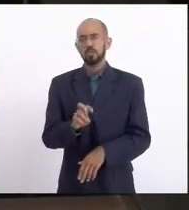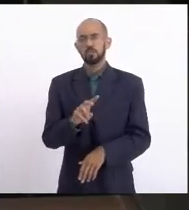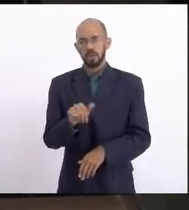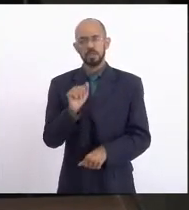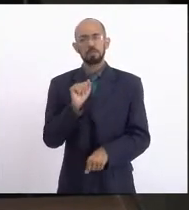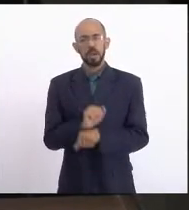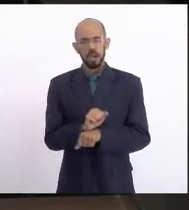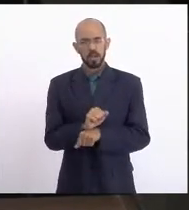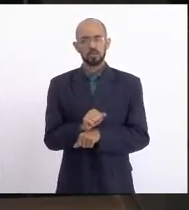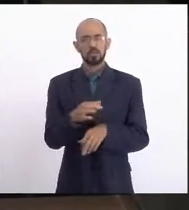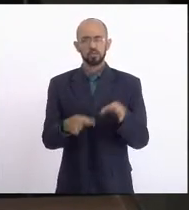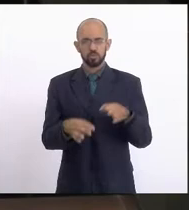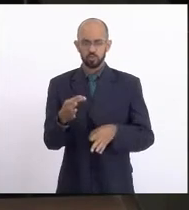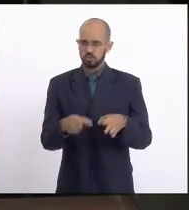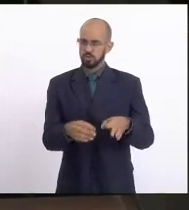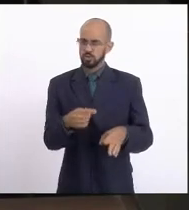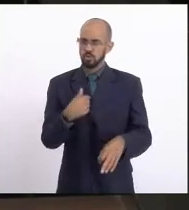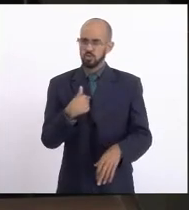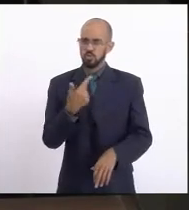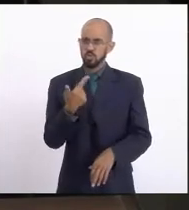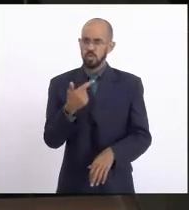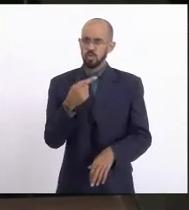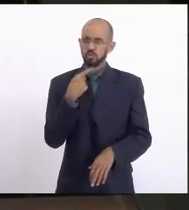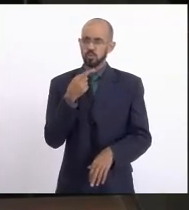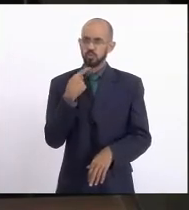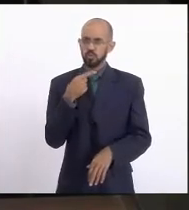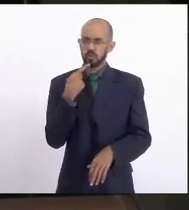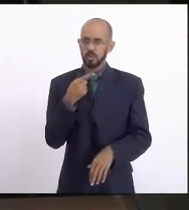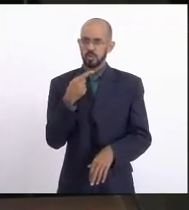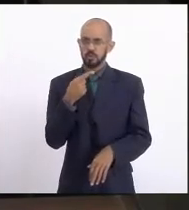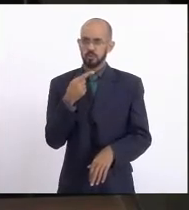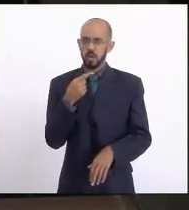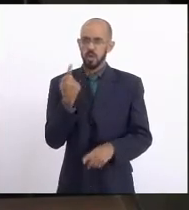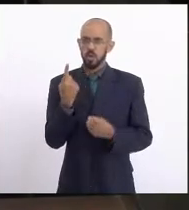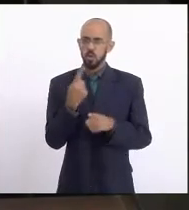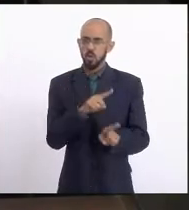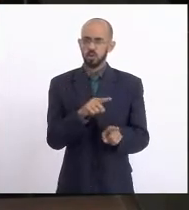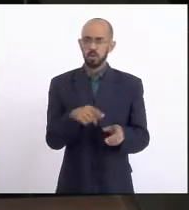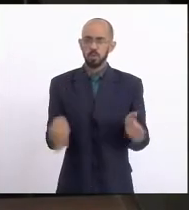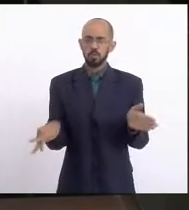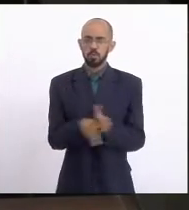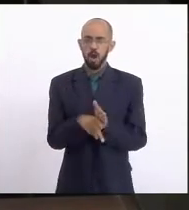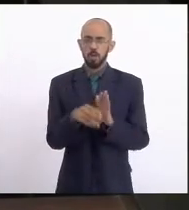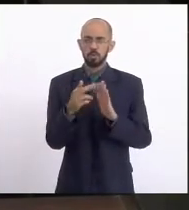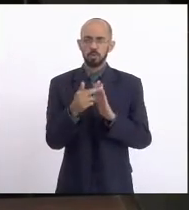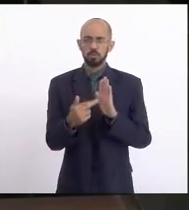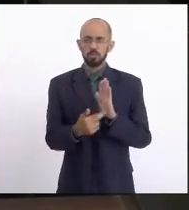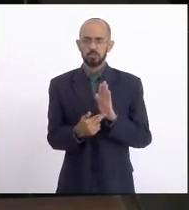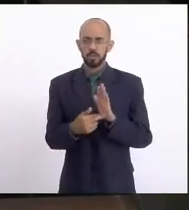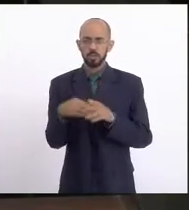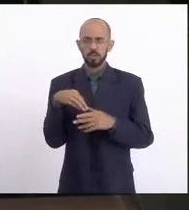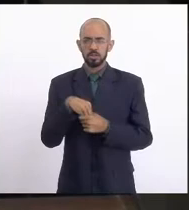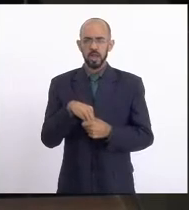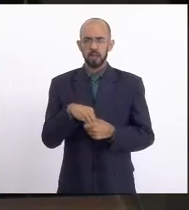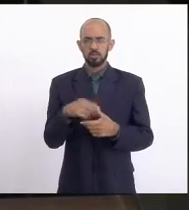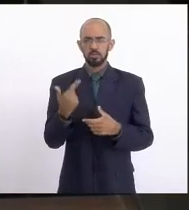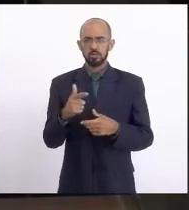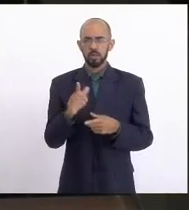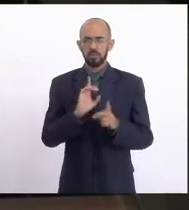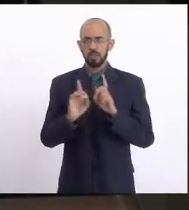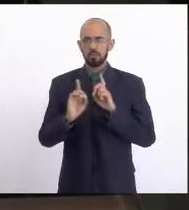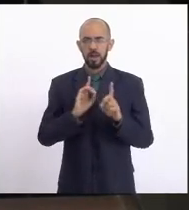dúvida. Essa votação ao arrepio do regimento interno da Câmara, sem nenhuma discussão, sem nenhum debate, sem